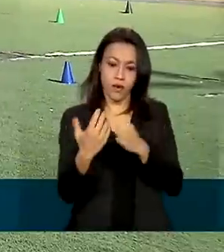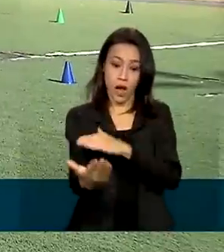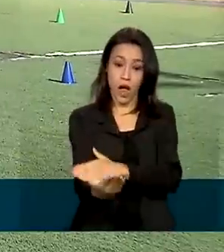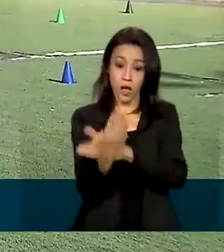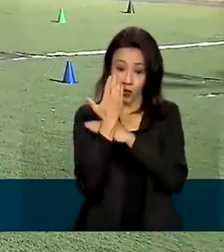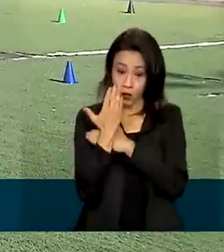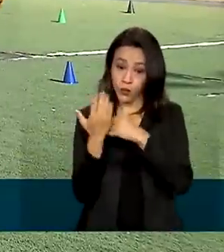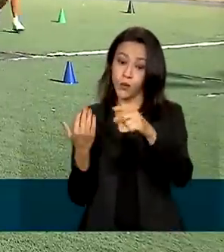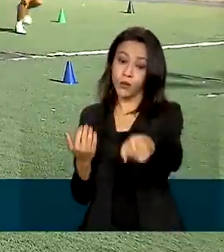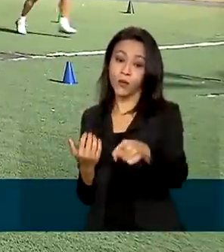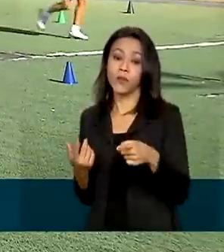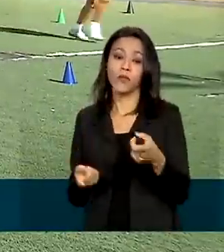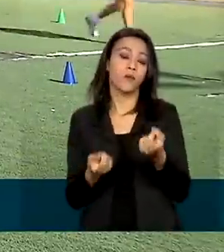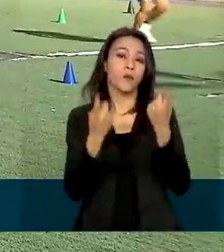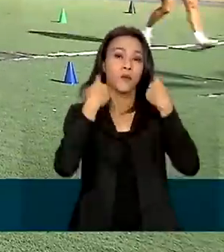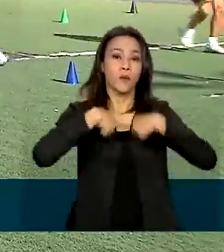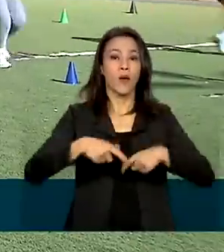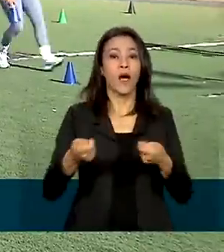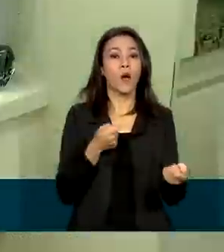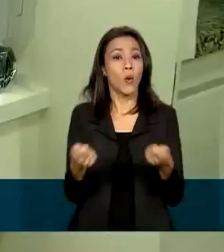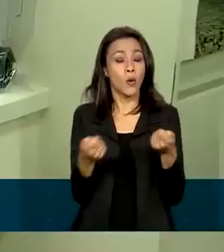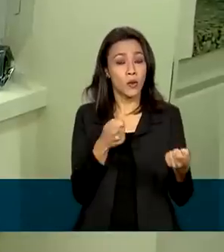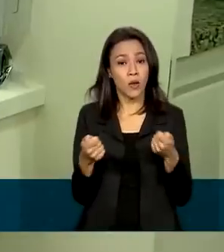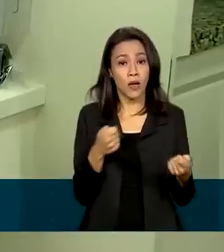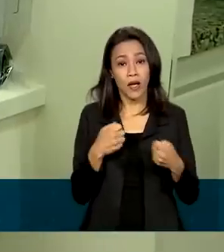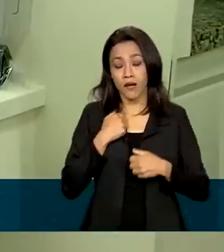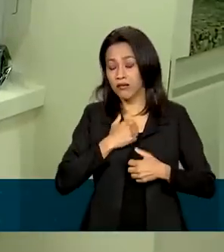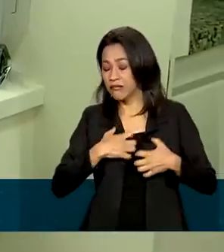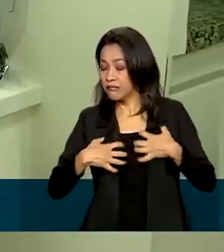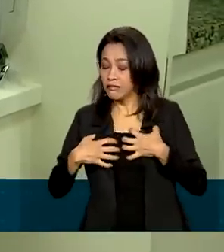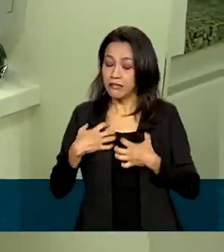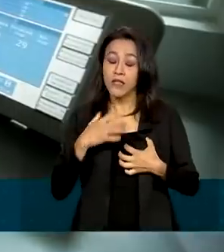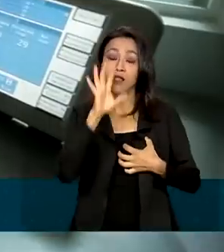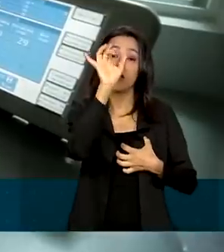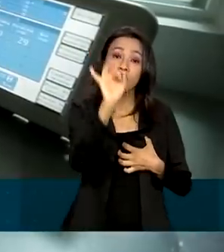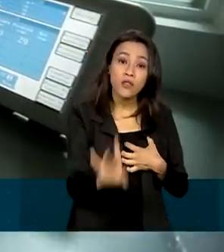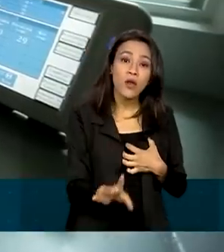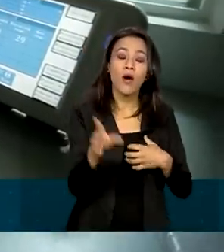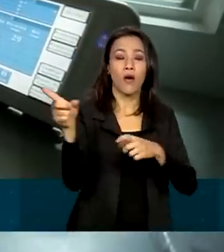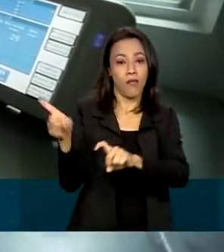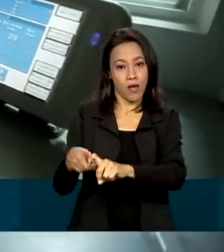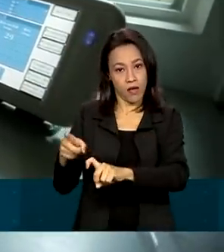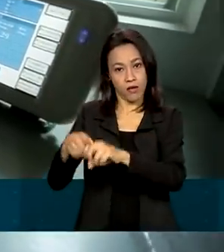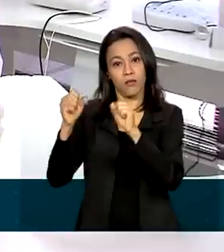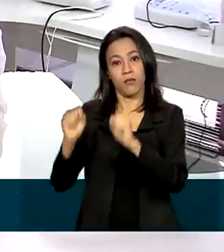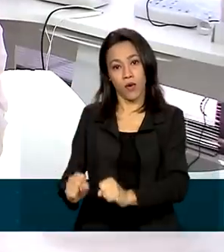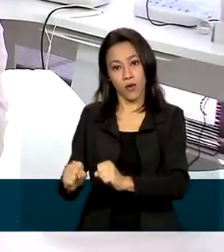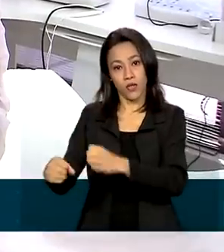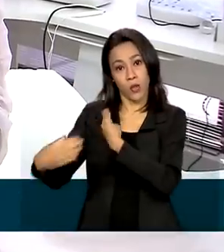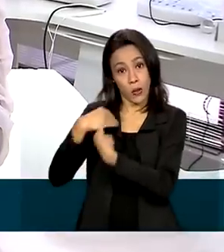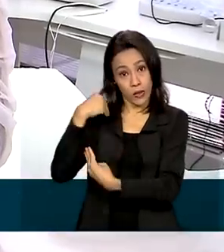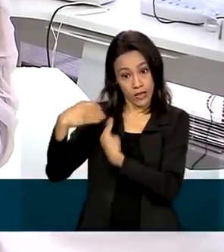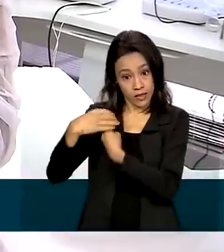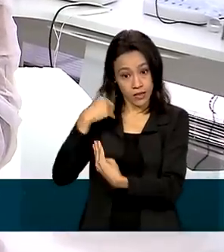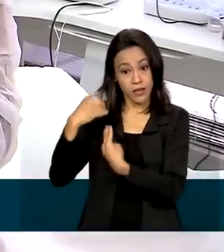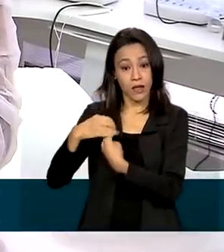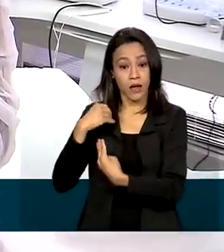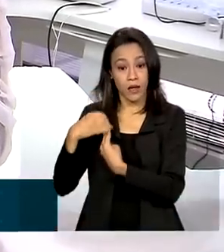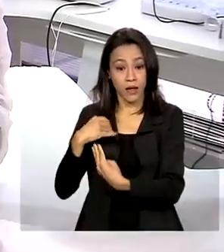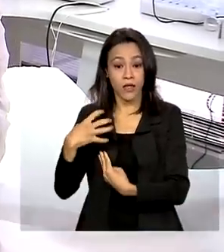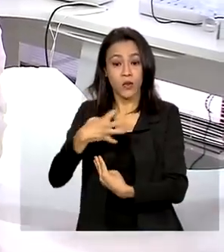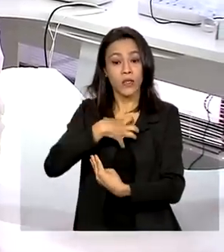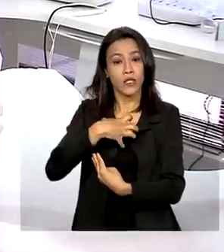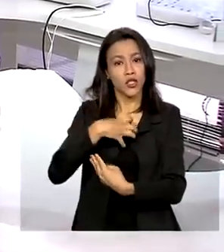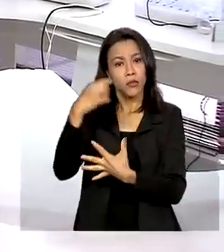e muito a controlar os desconfortos. E somente médicos podem dar diagnóstico e cuidar dos sintomas